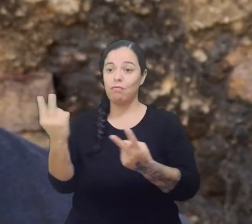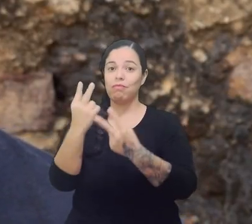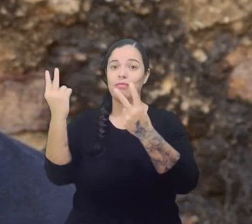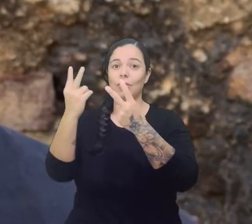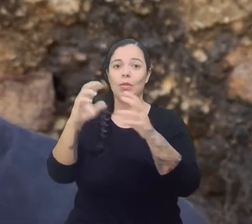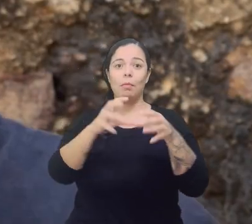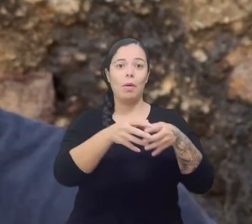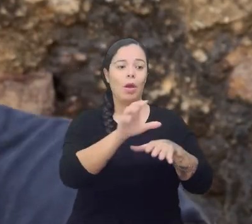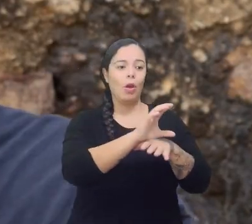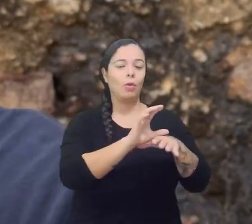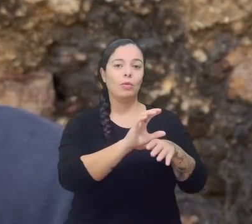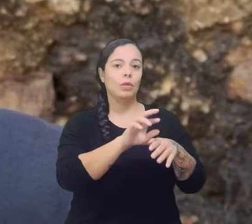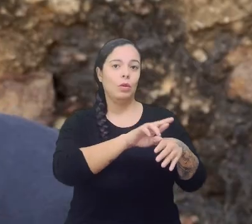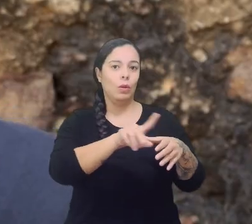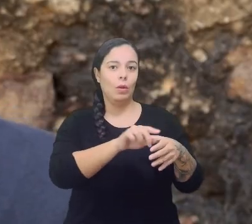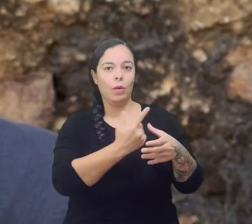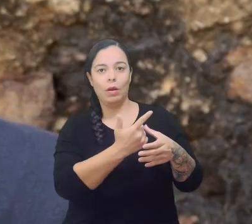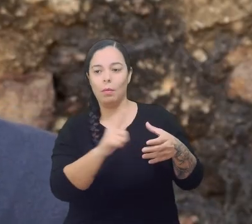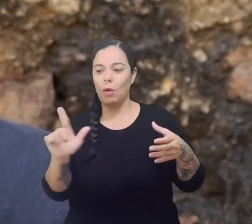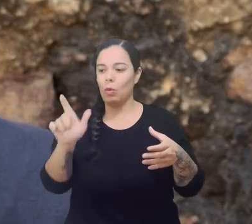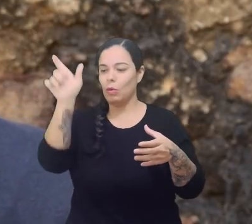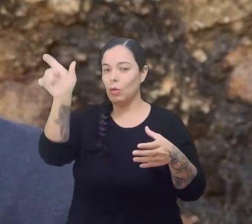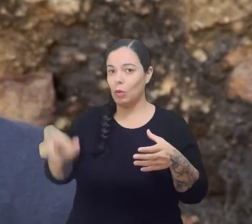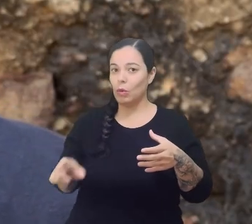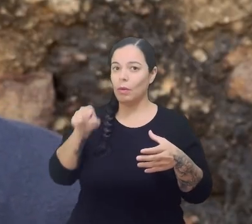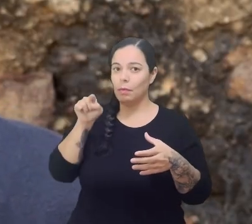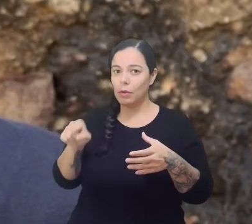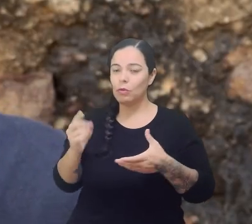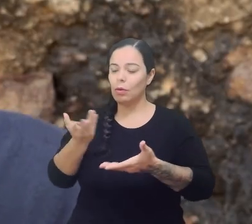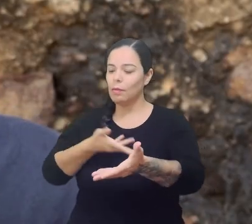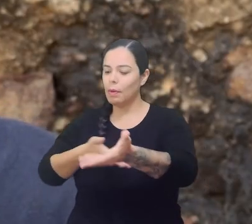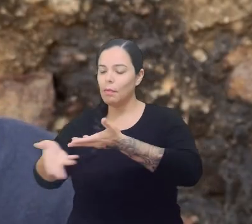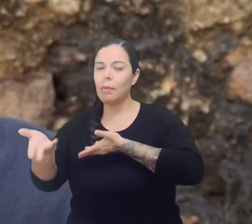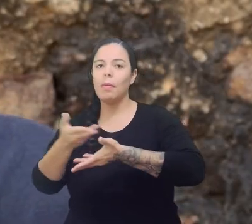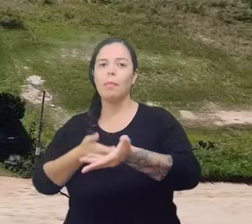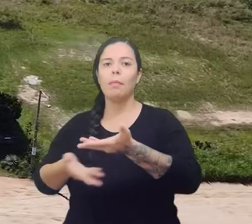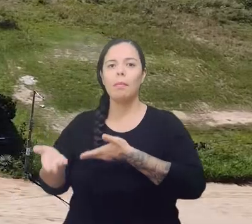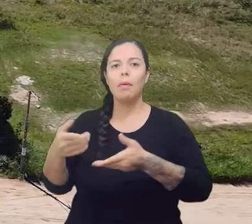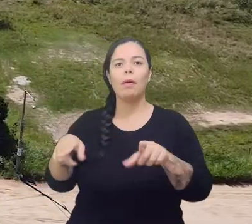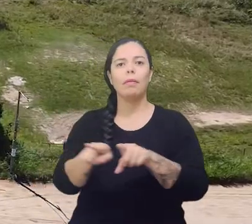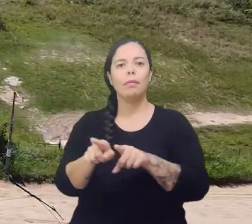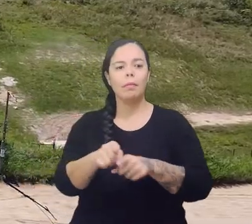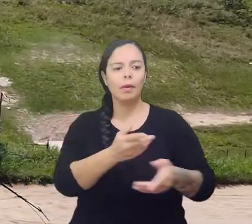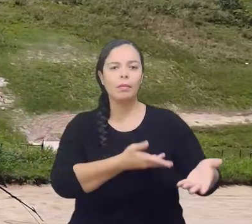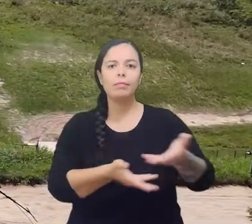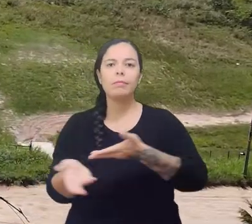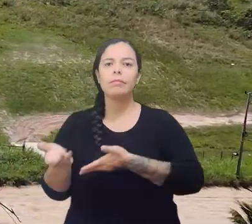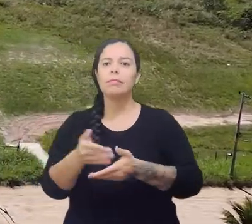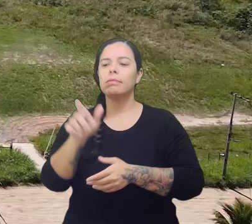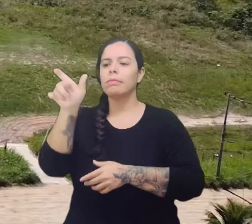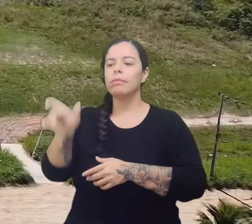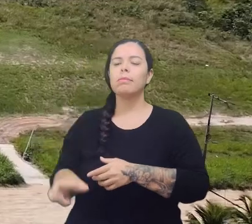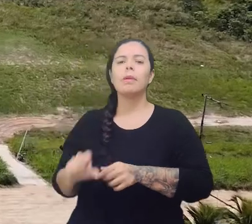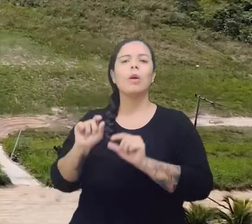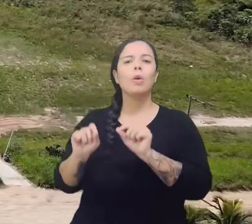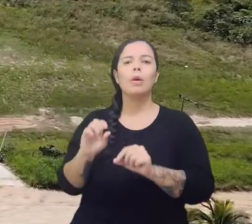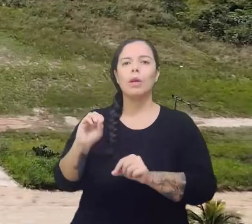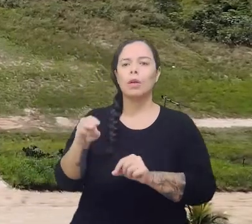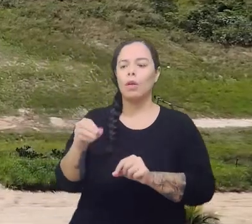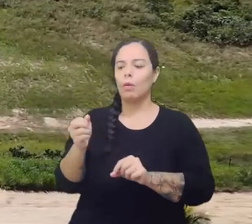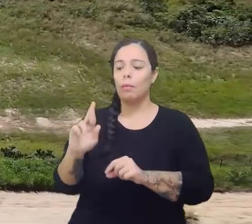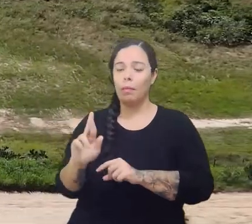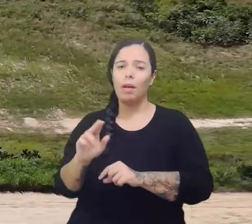que interagia, né, com o SECRON também, acabou sendo o Omar Serrano, um senhor já, Omar Serrano